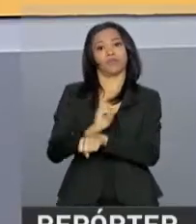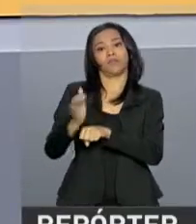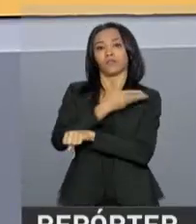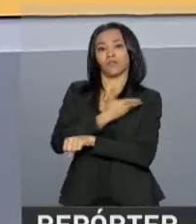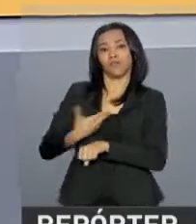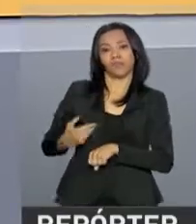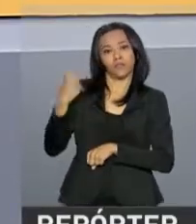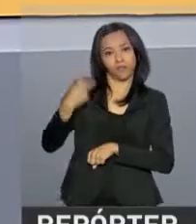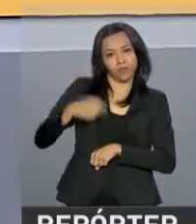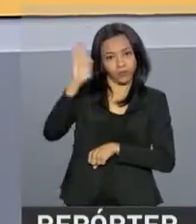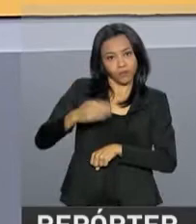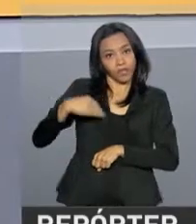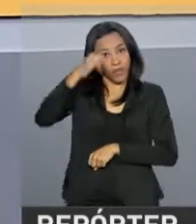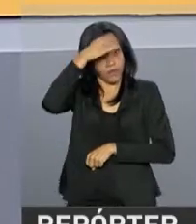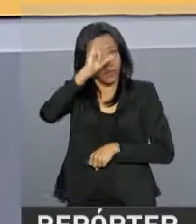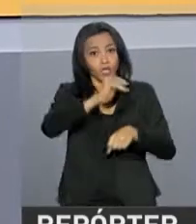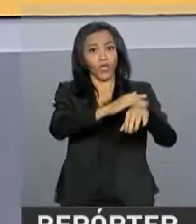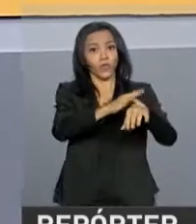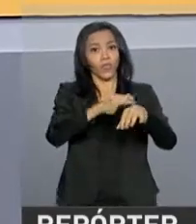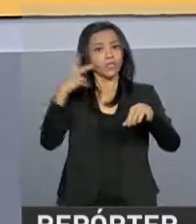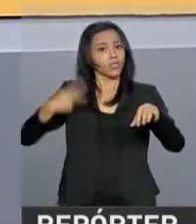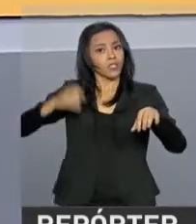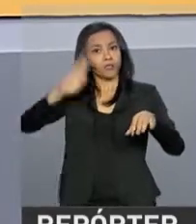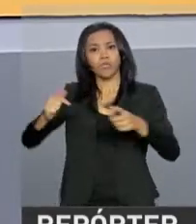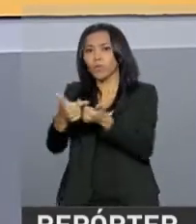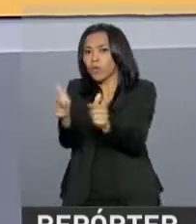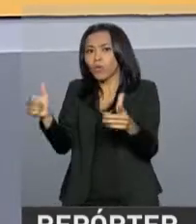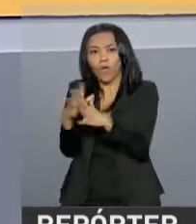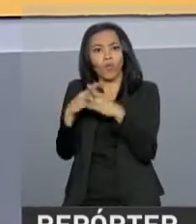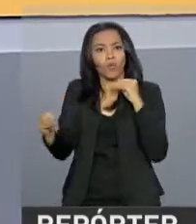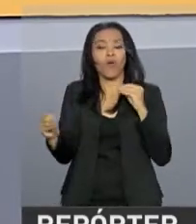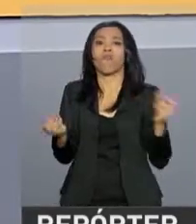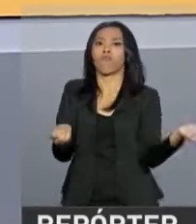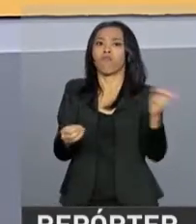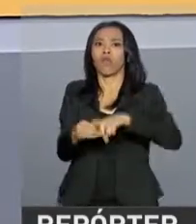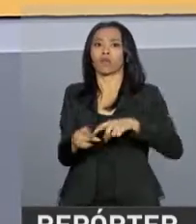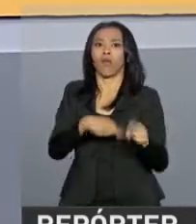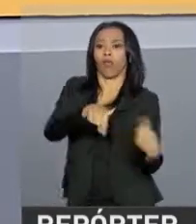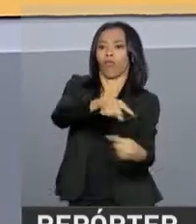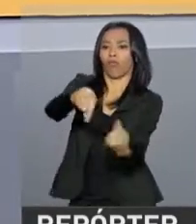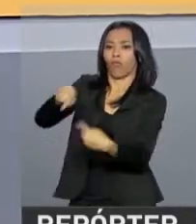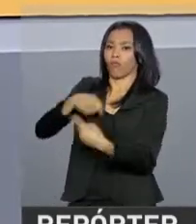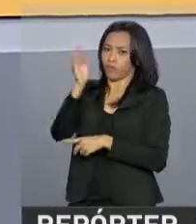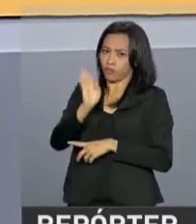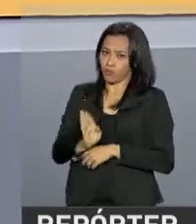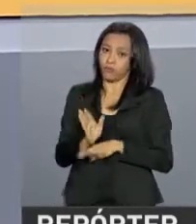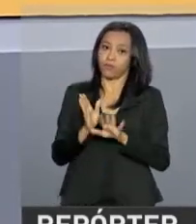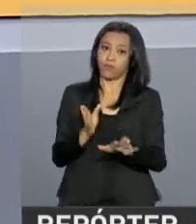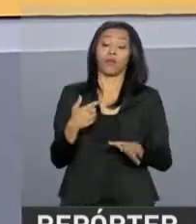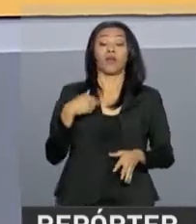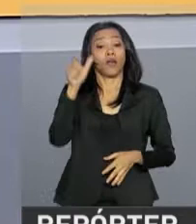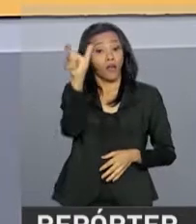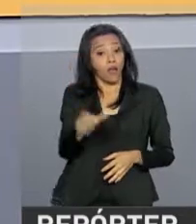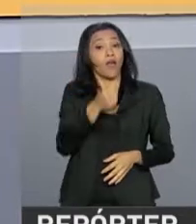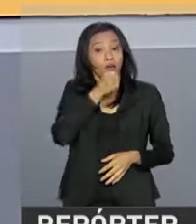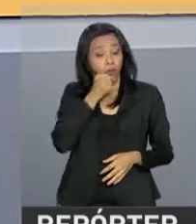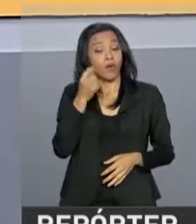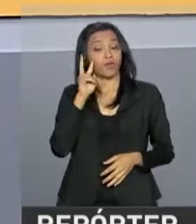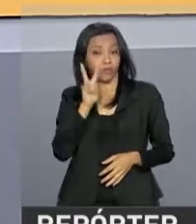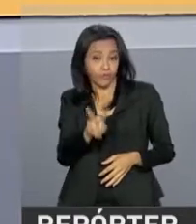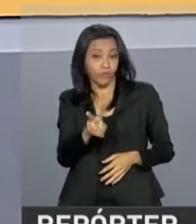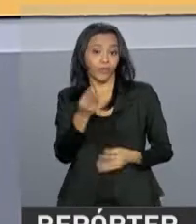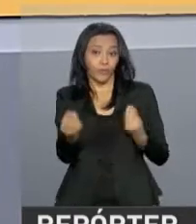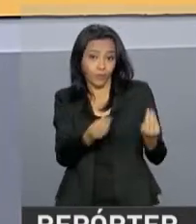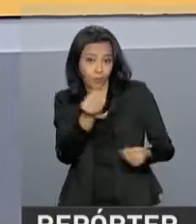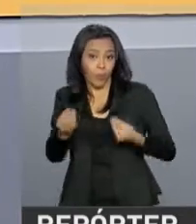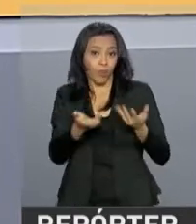governo brasileiro evitar que doenças já erradicadas no Brasil voltem a circular por aqui. A repórter Márcia Fernandes acompanhou esse